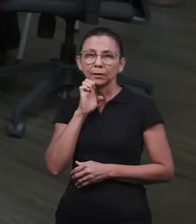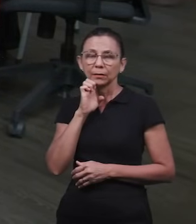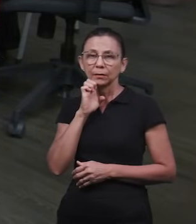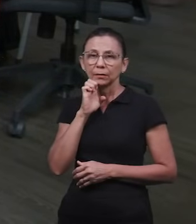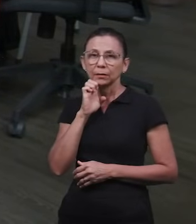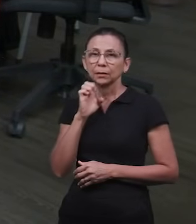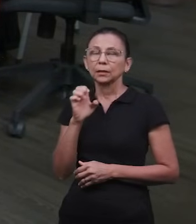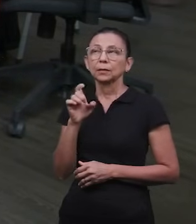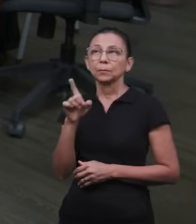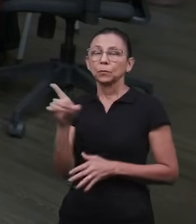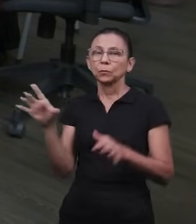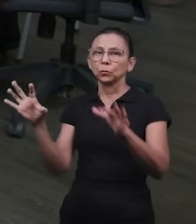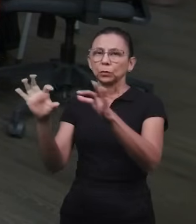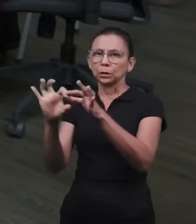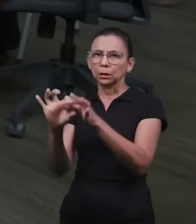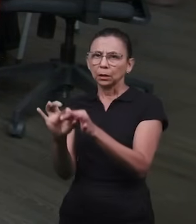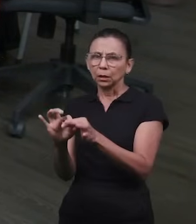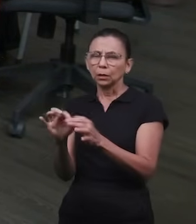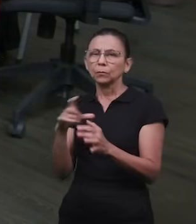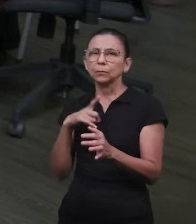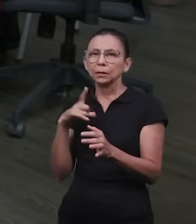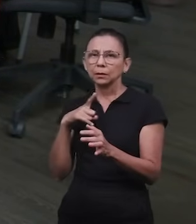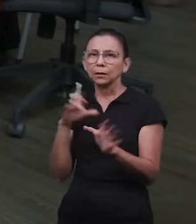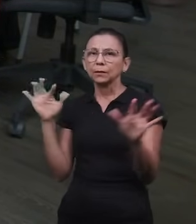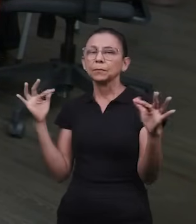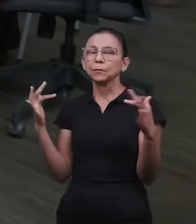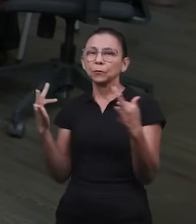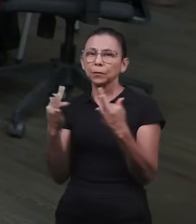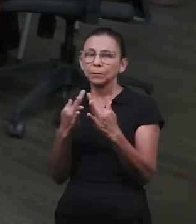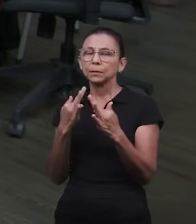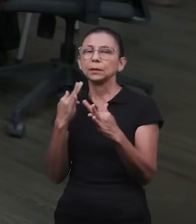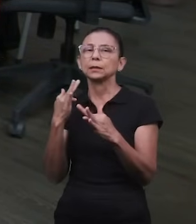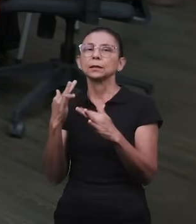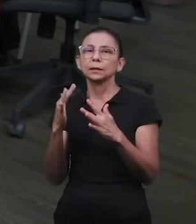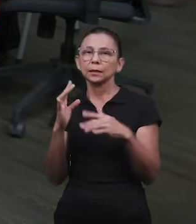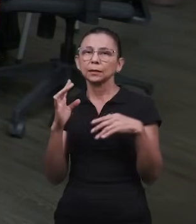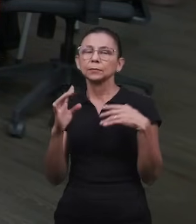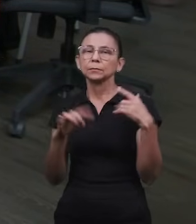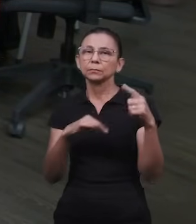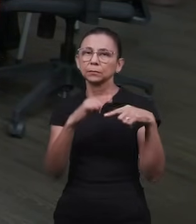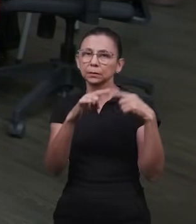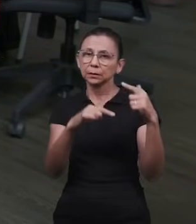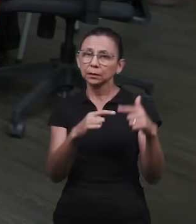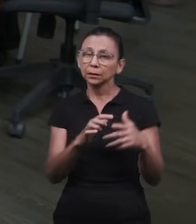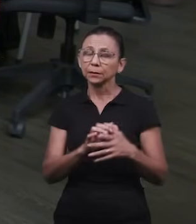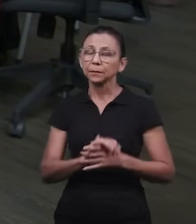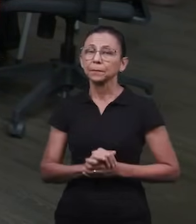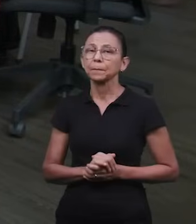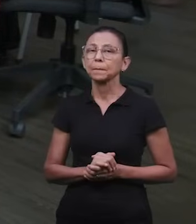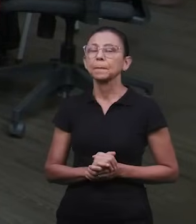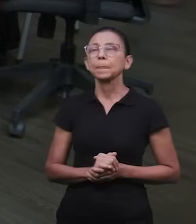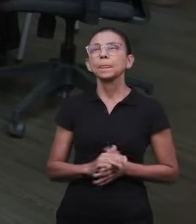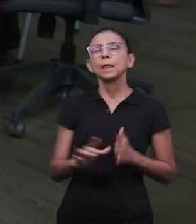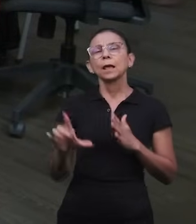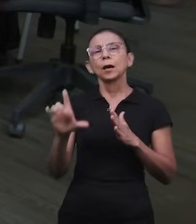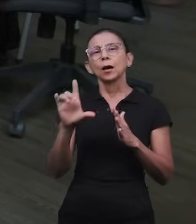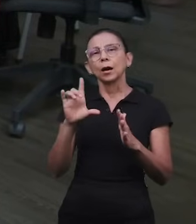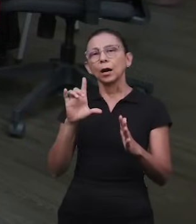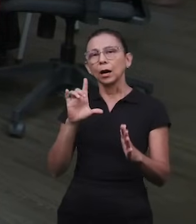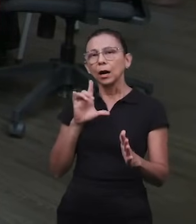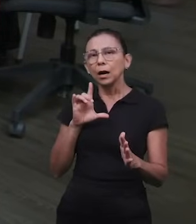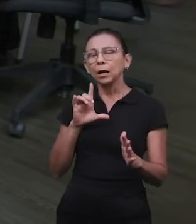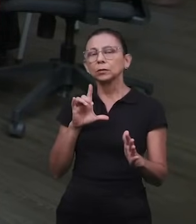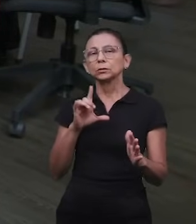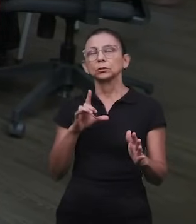uma família. Porque Deus instituiu ali a união deles. Isso aí é algo que foi feito pelo Senhor. Muito antes do